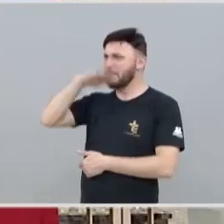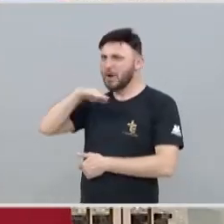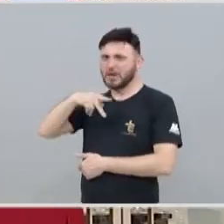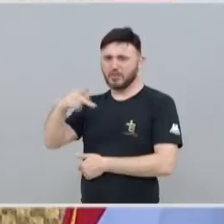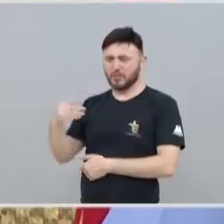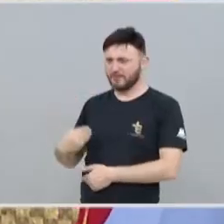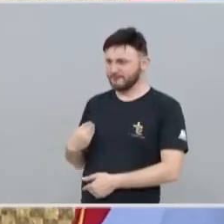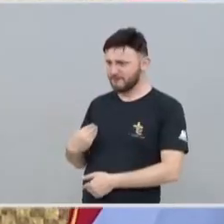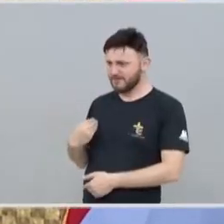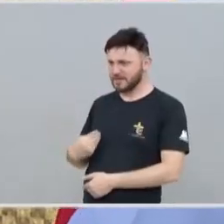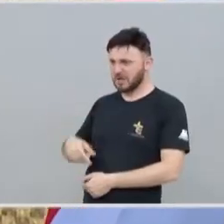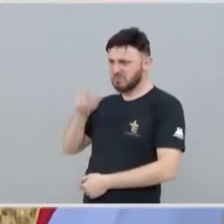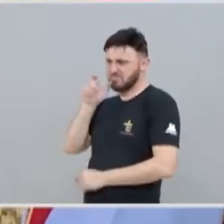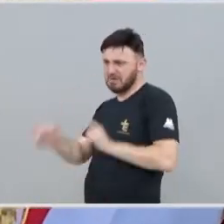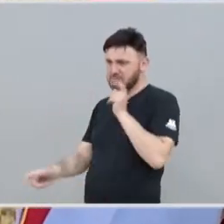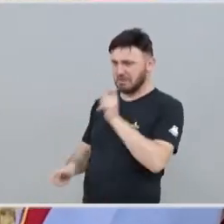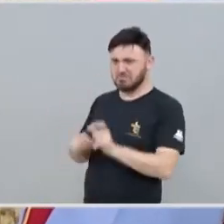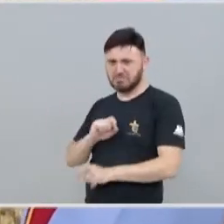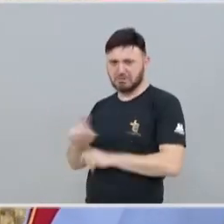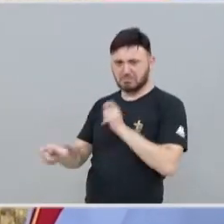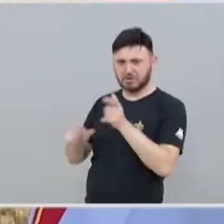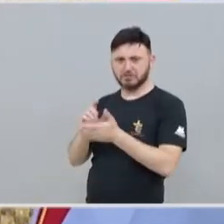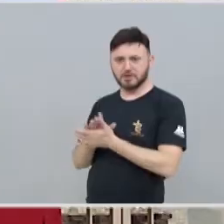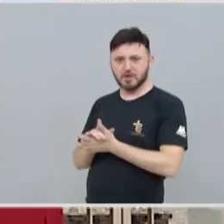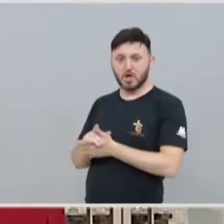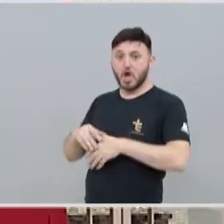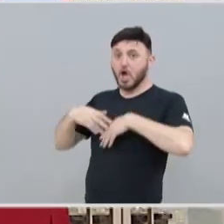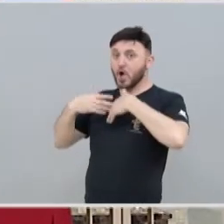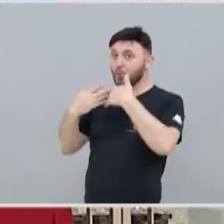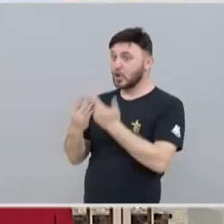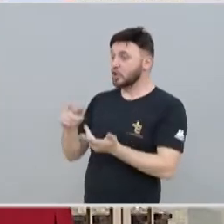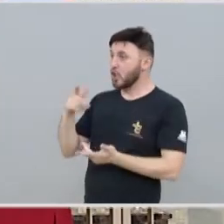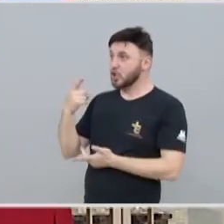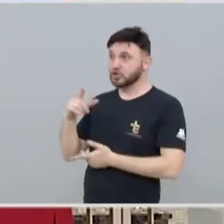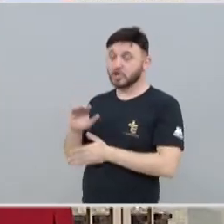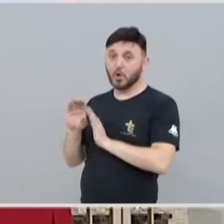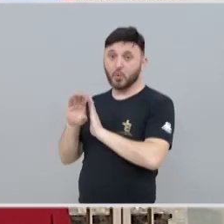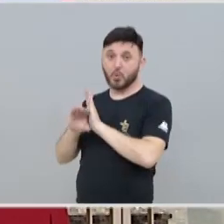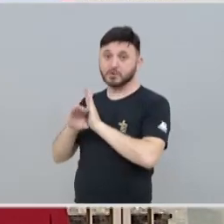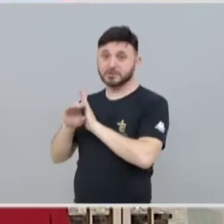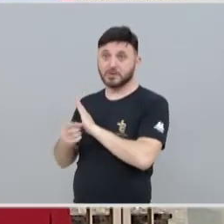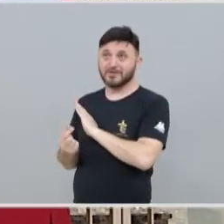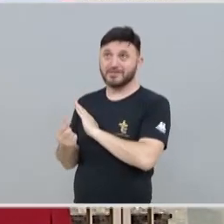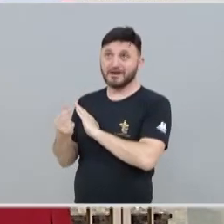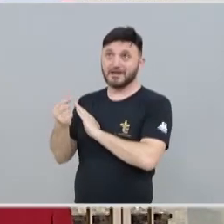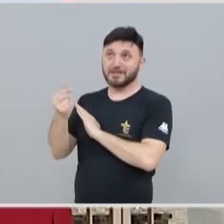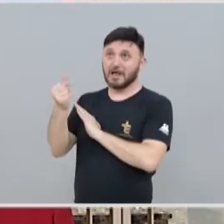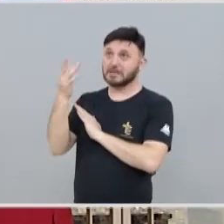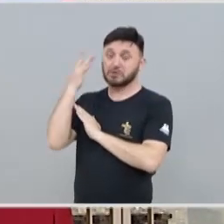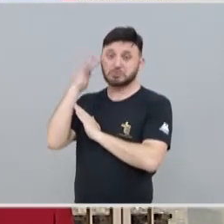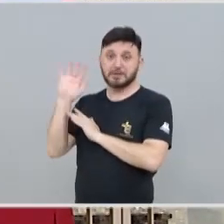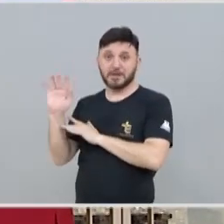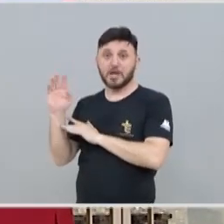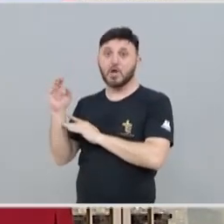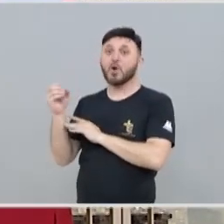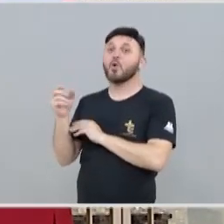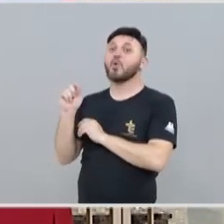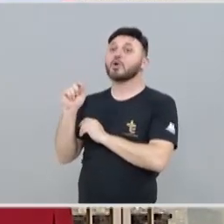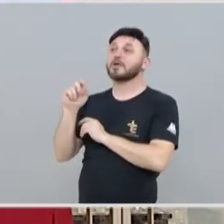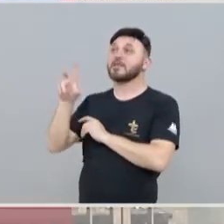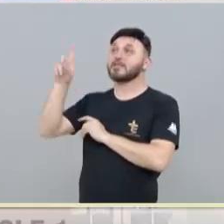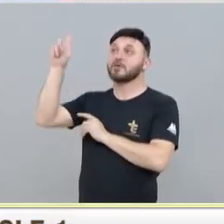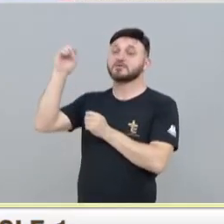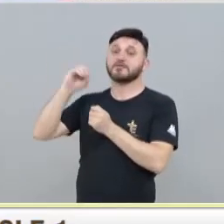vida quando não se tinha o conceito de eternidade o conceito é que deus